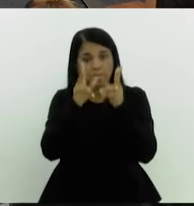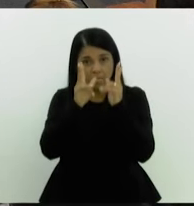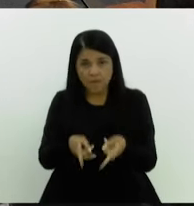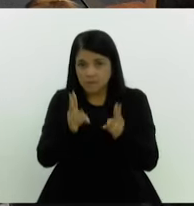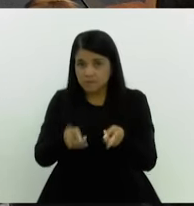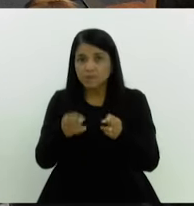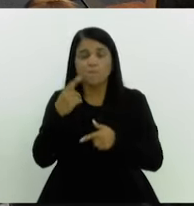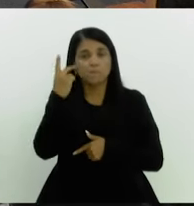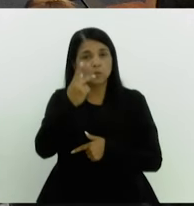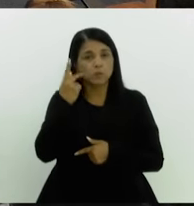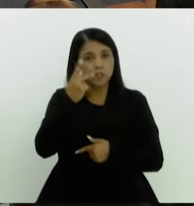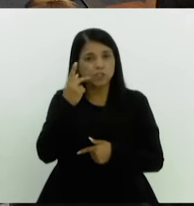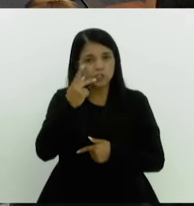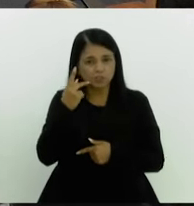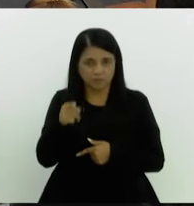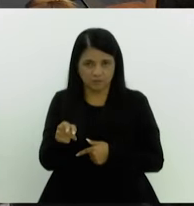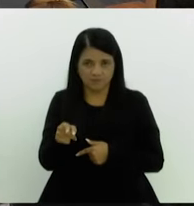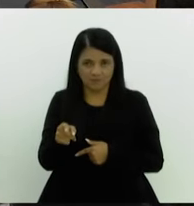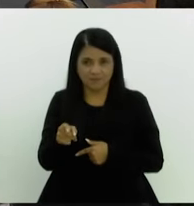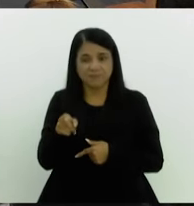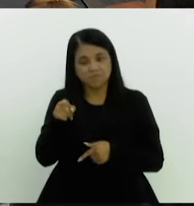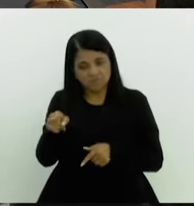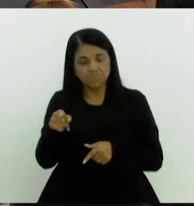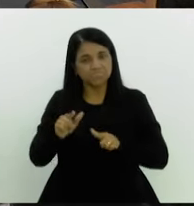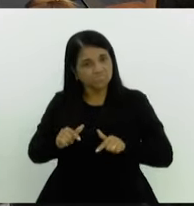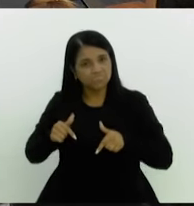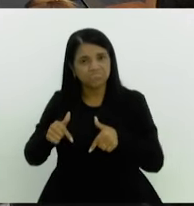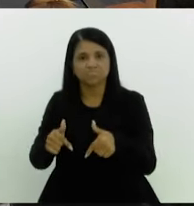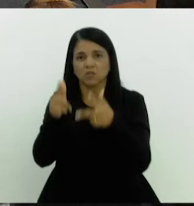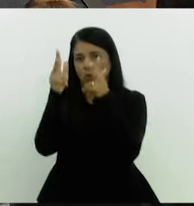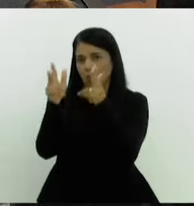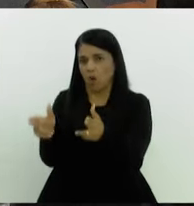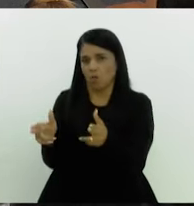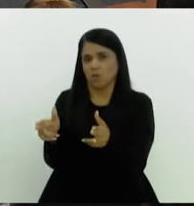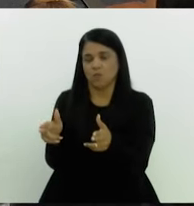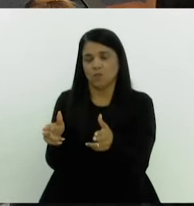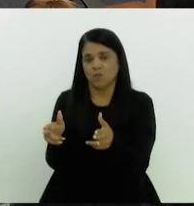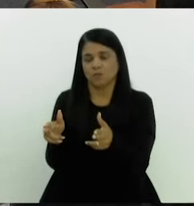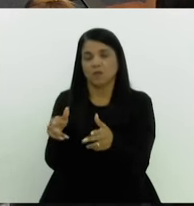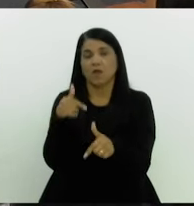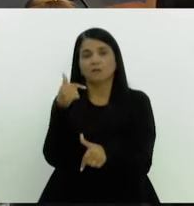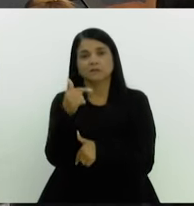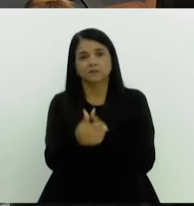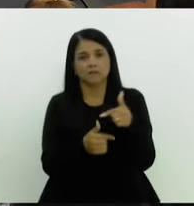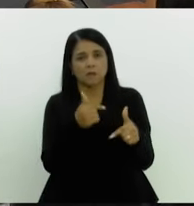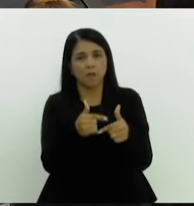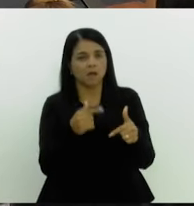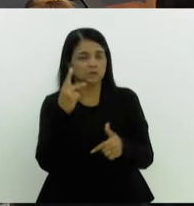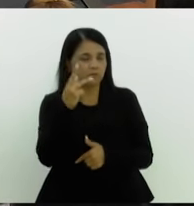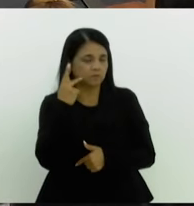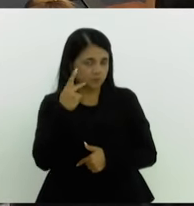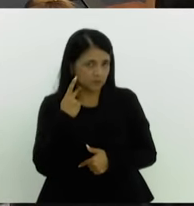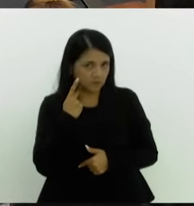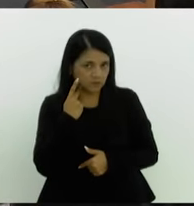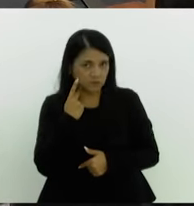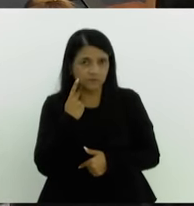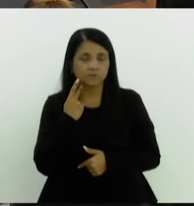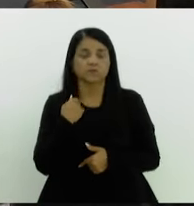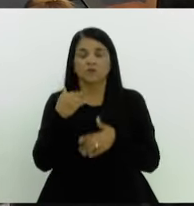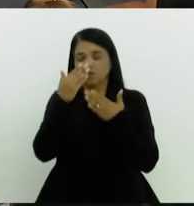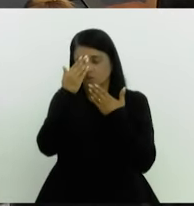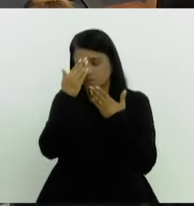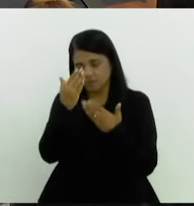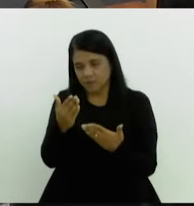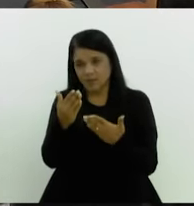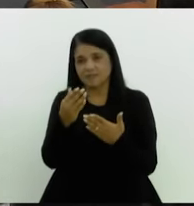Itinerante que vossa excelência tem adotado com relação ao trabalho das procuradorias muito obrigada e